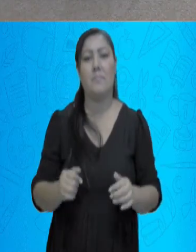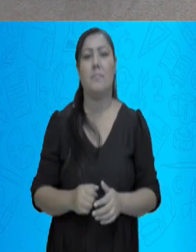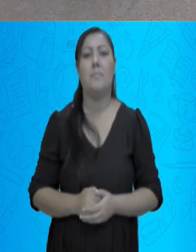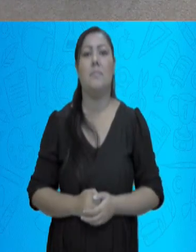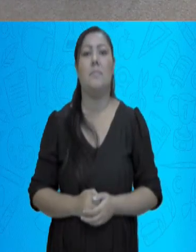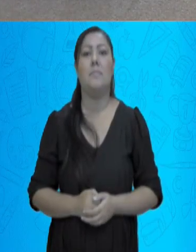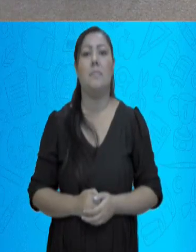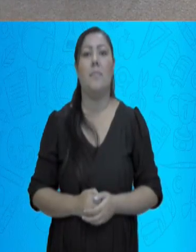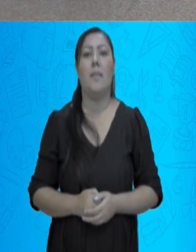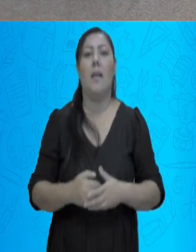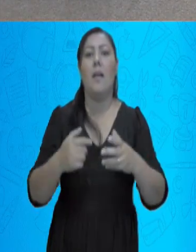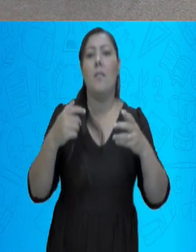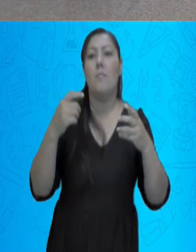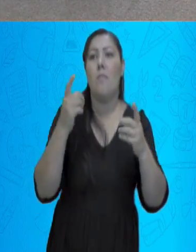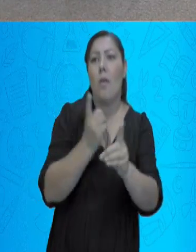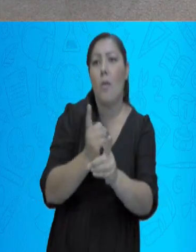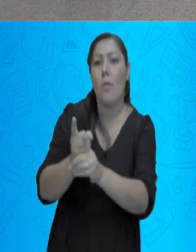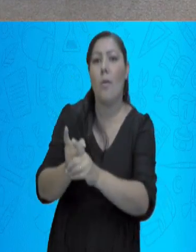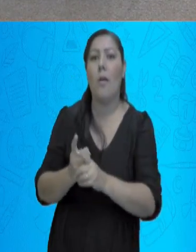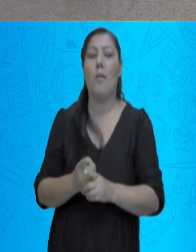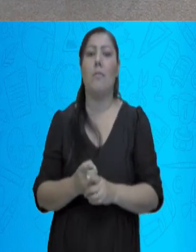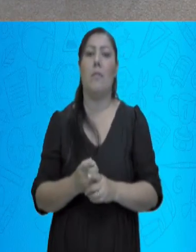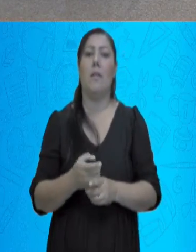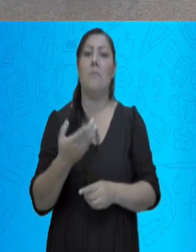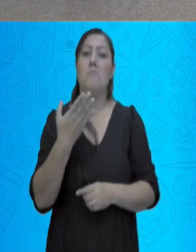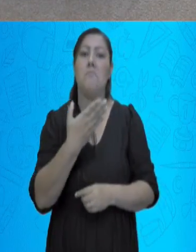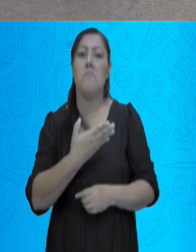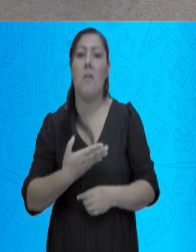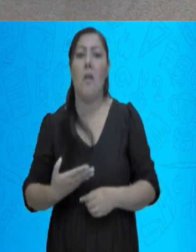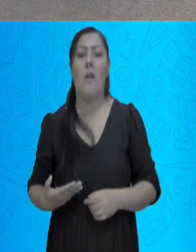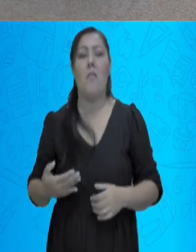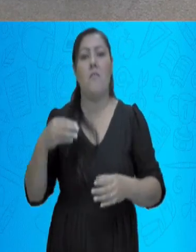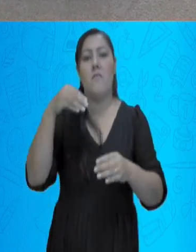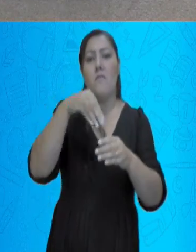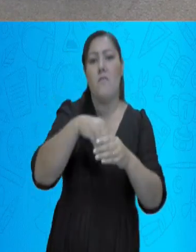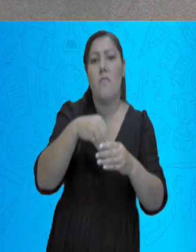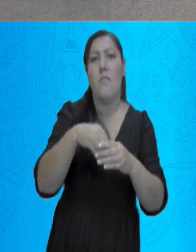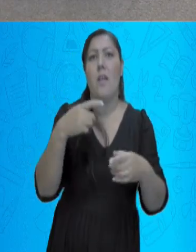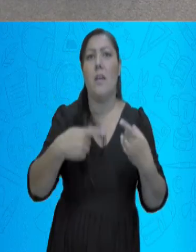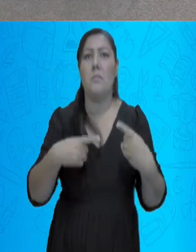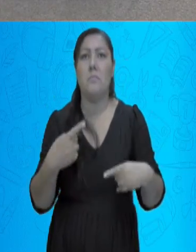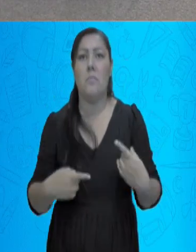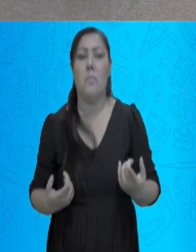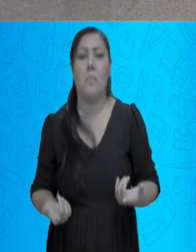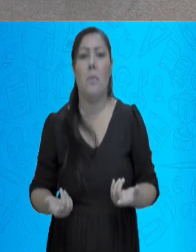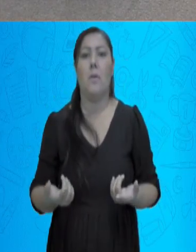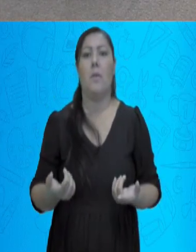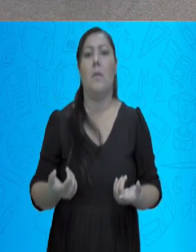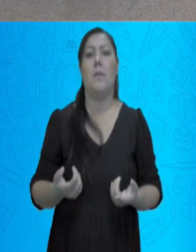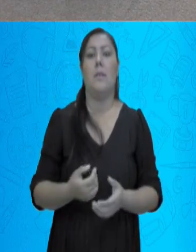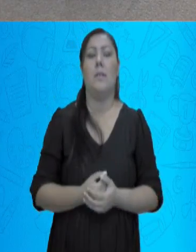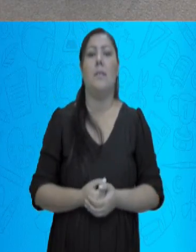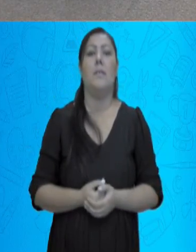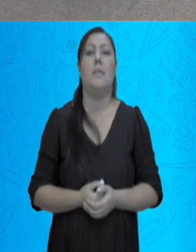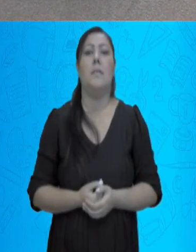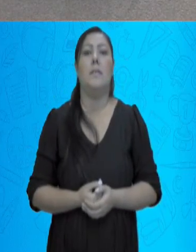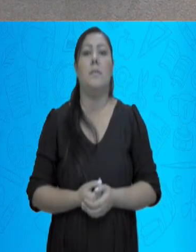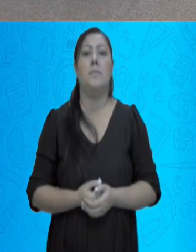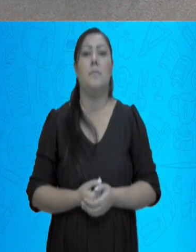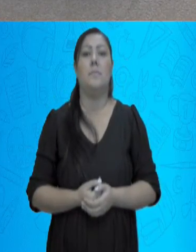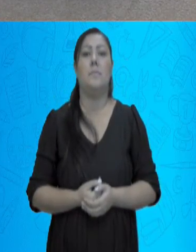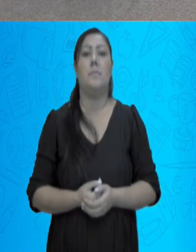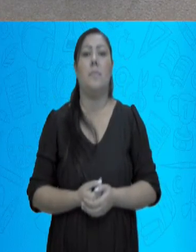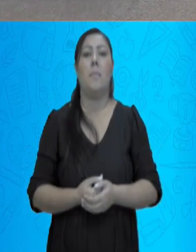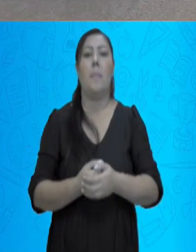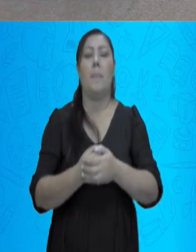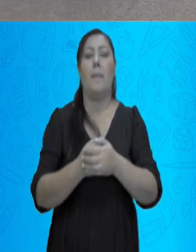ser encontrados? Campanhas de governo, mercado fonográfico, que são utilizados para lançamento de artistas,